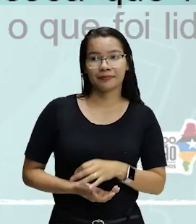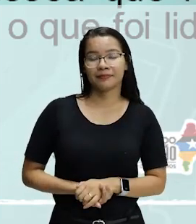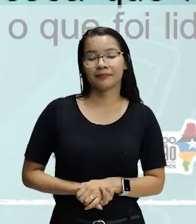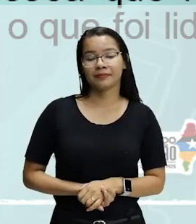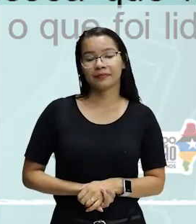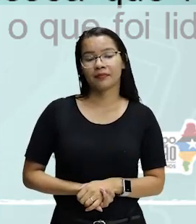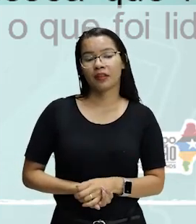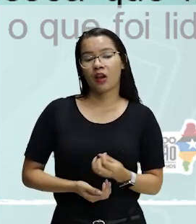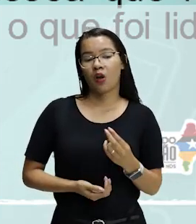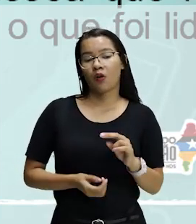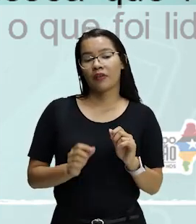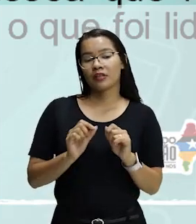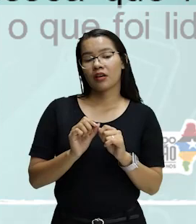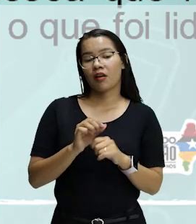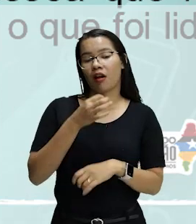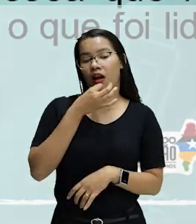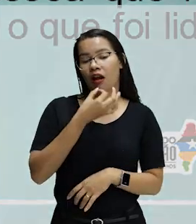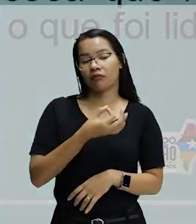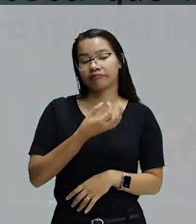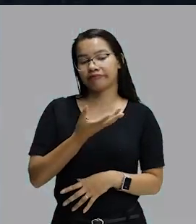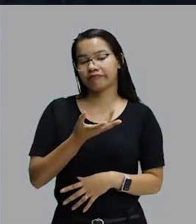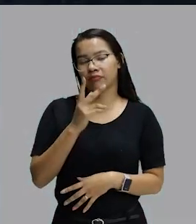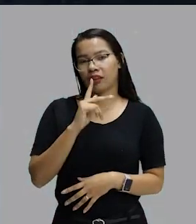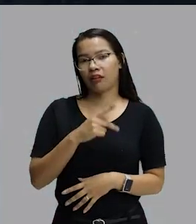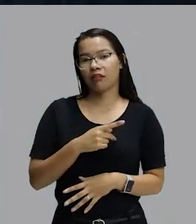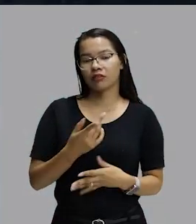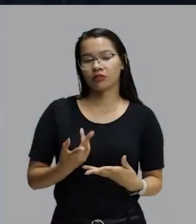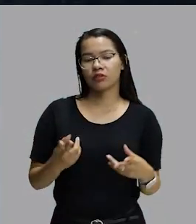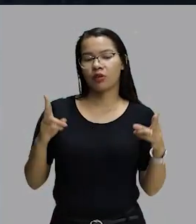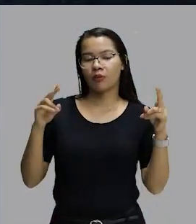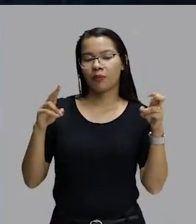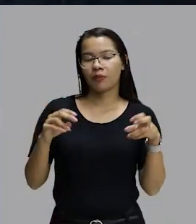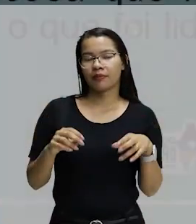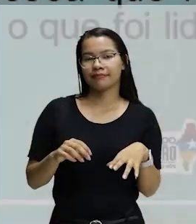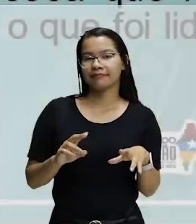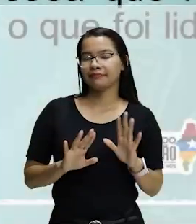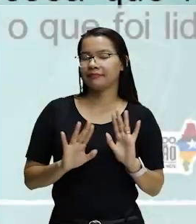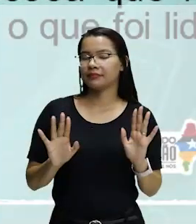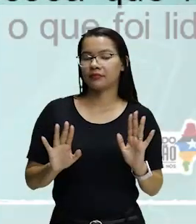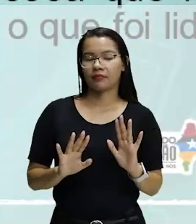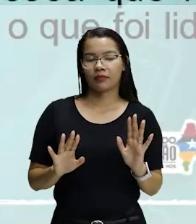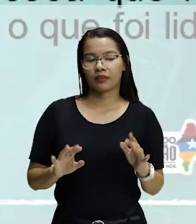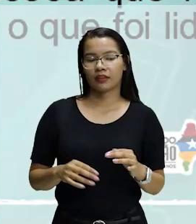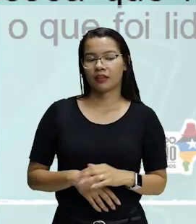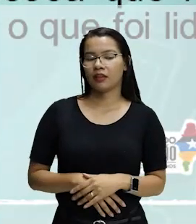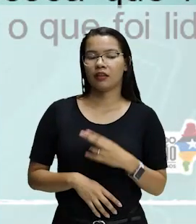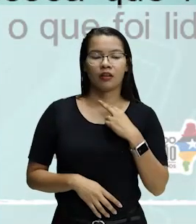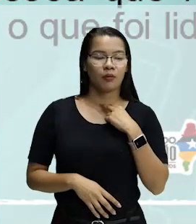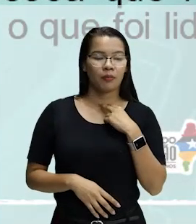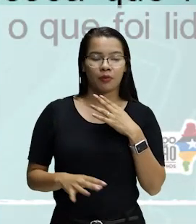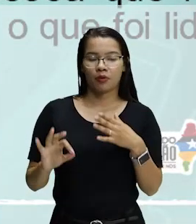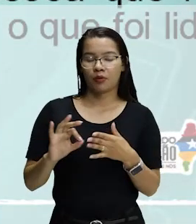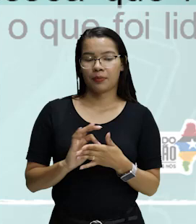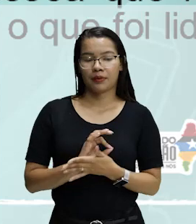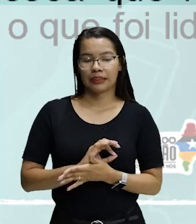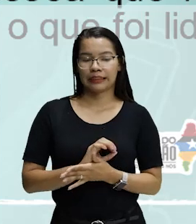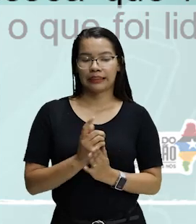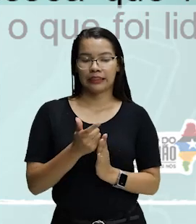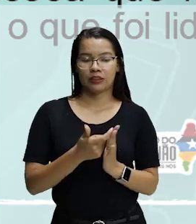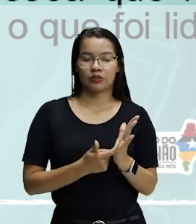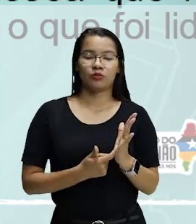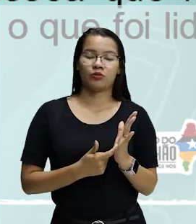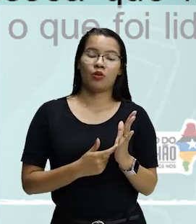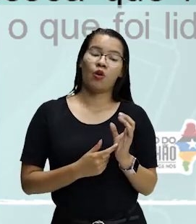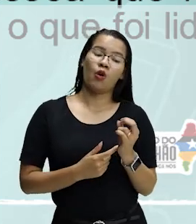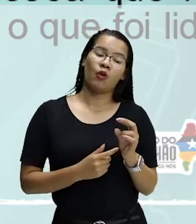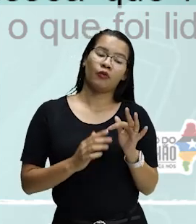nossas opiniões, ou fazer comentários pessoais sobre o assunto tratado. Convém não copiar trechos ou frases do texto original, tá?